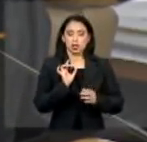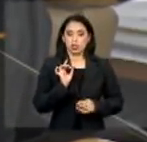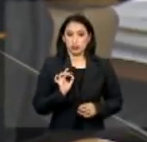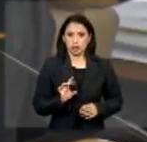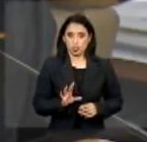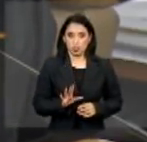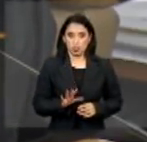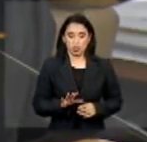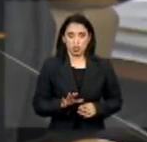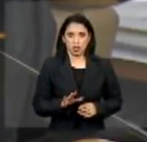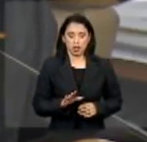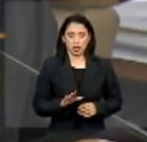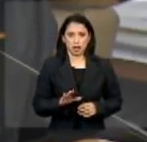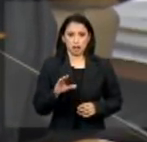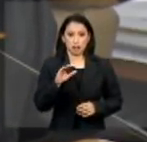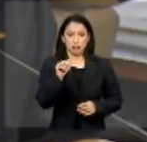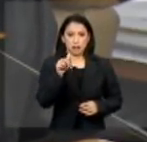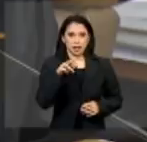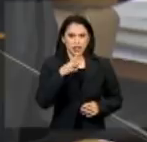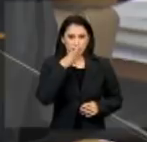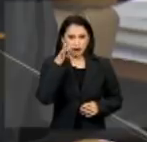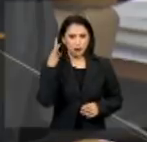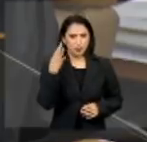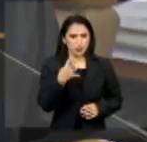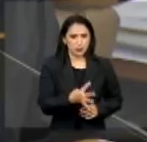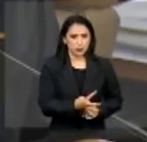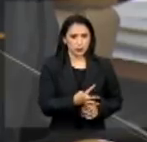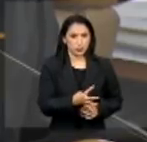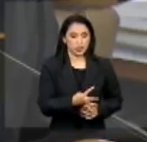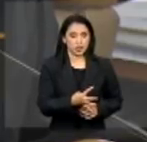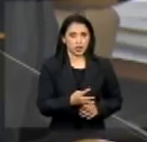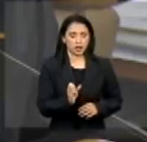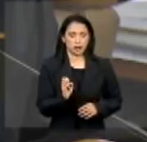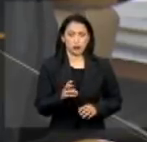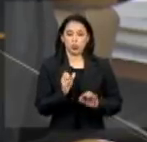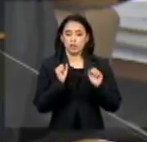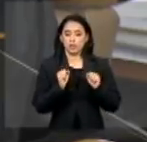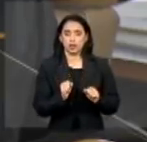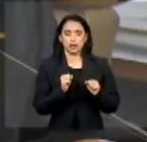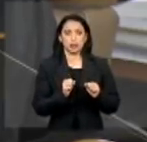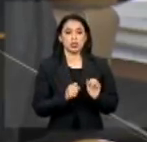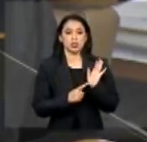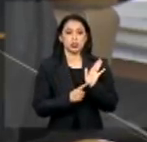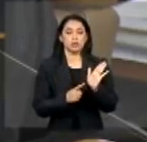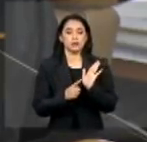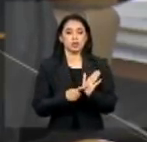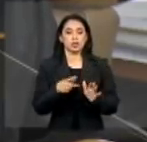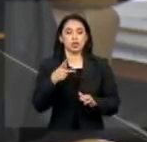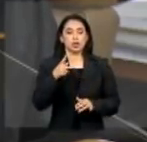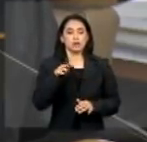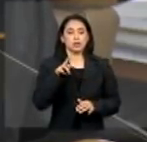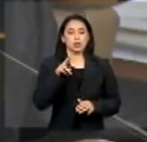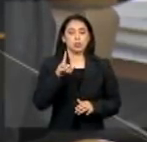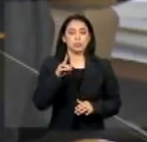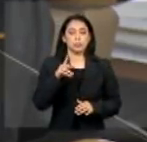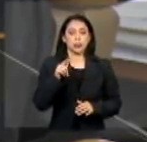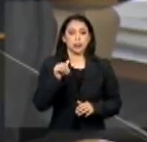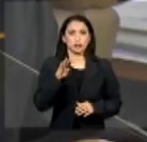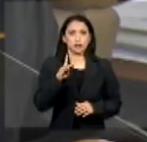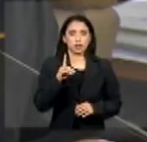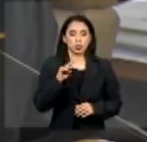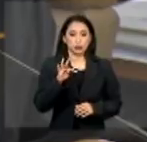carga acusatória o potencial demonstrativo probatório em meu modo de ver